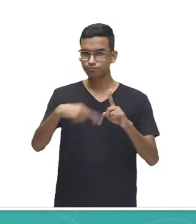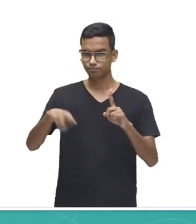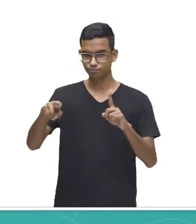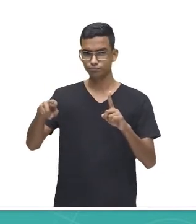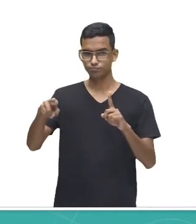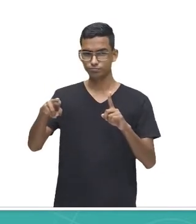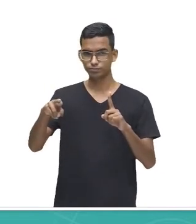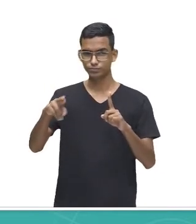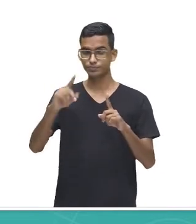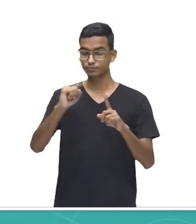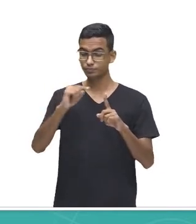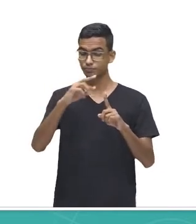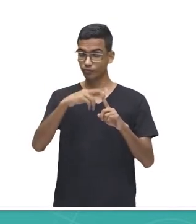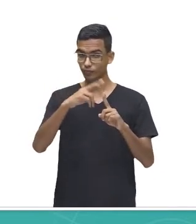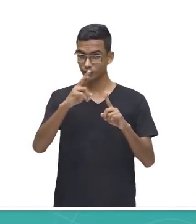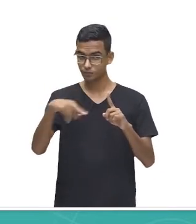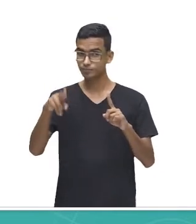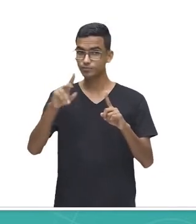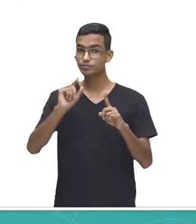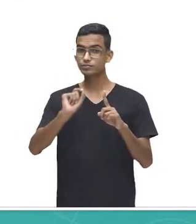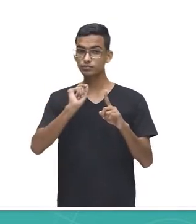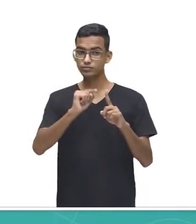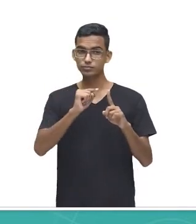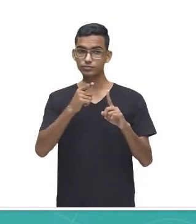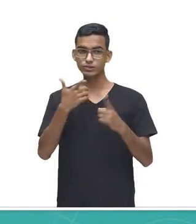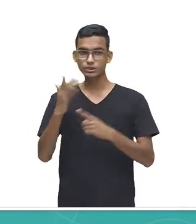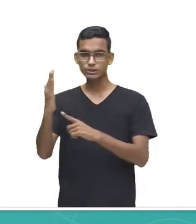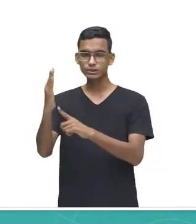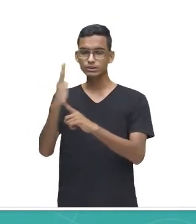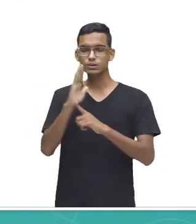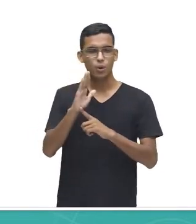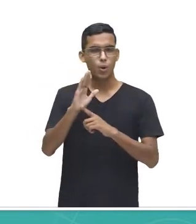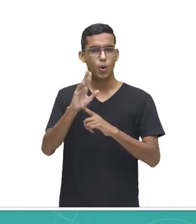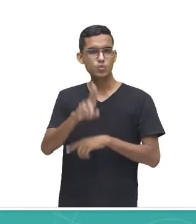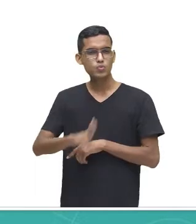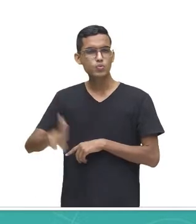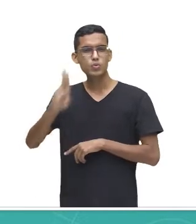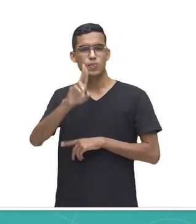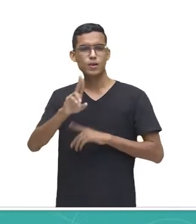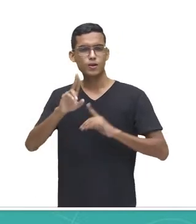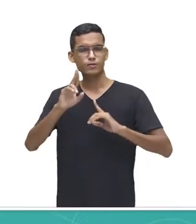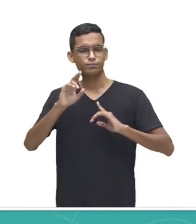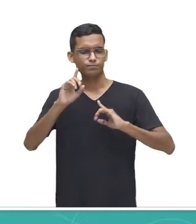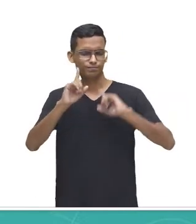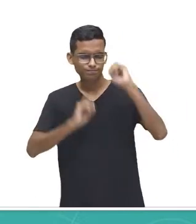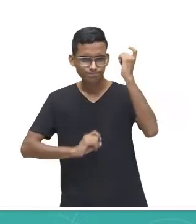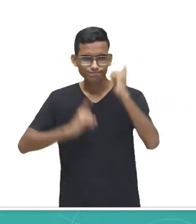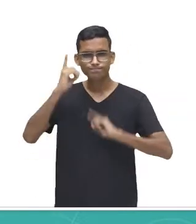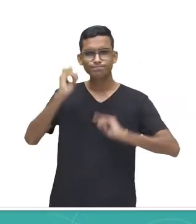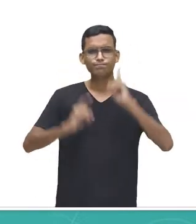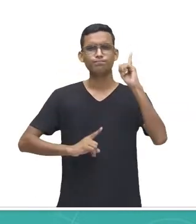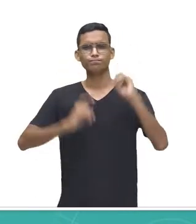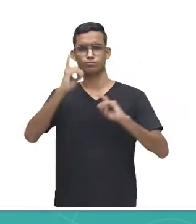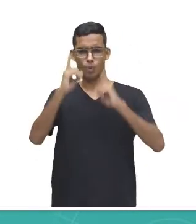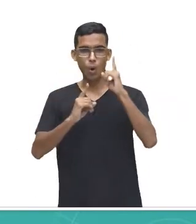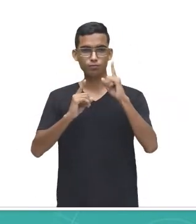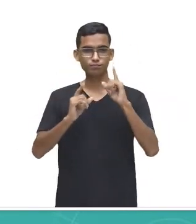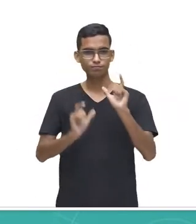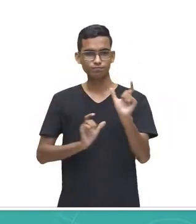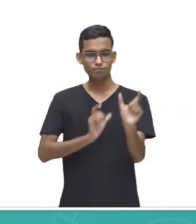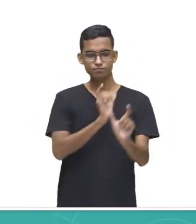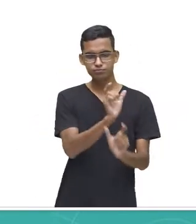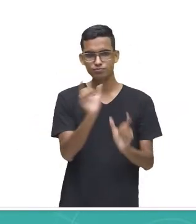É aquilo que se apresenta para nós, através do quê? De gestos,